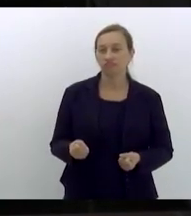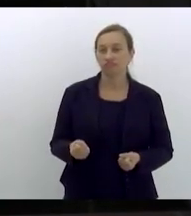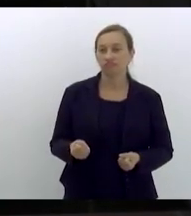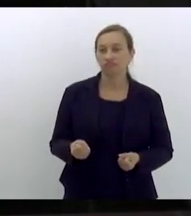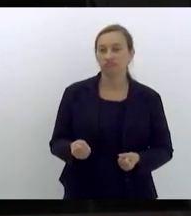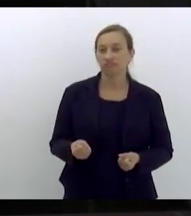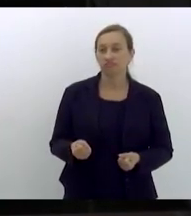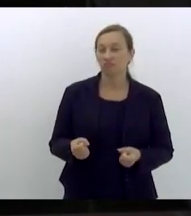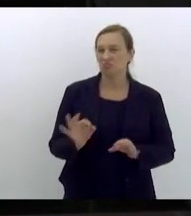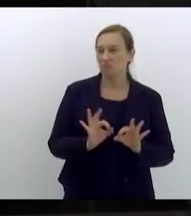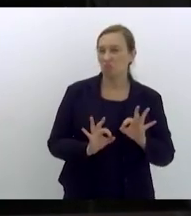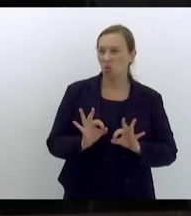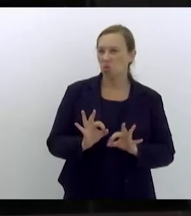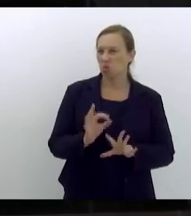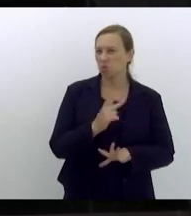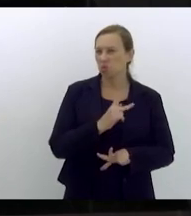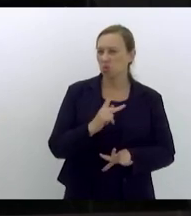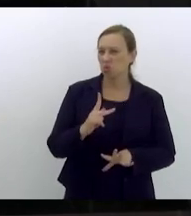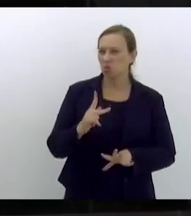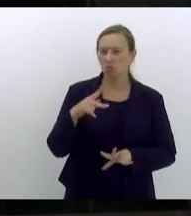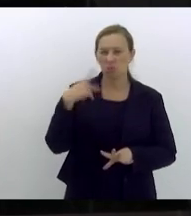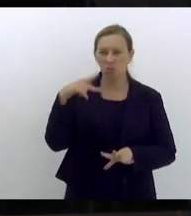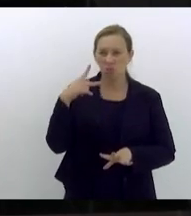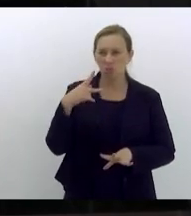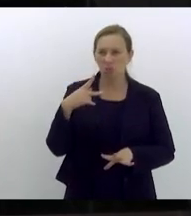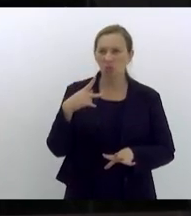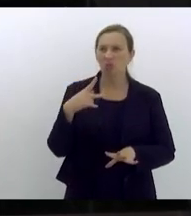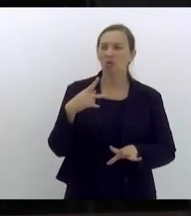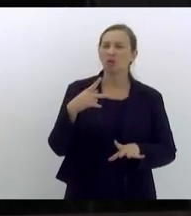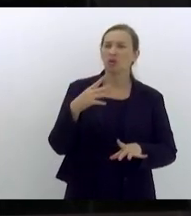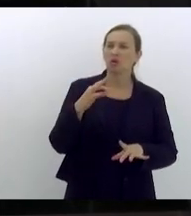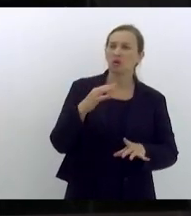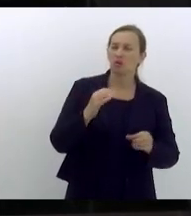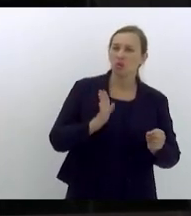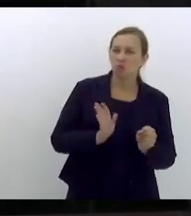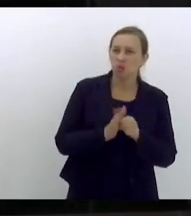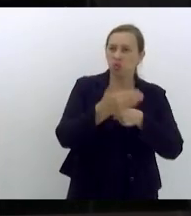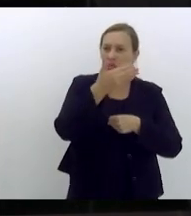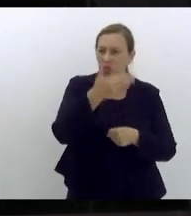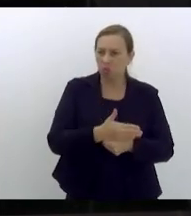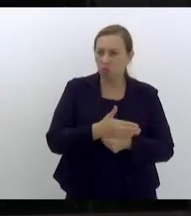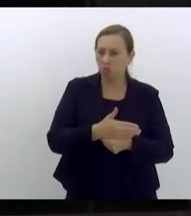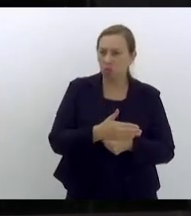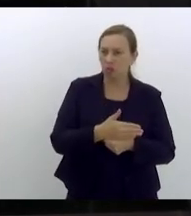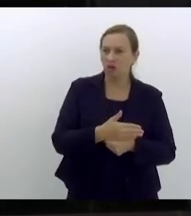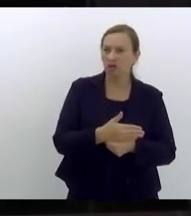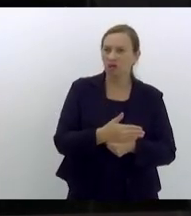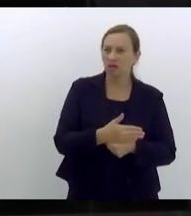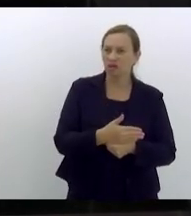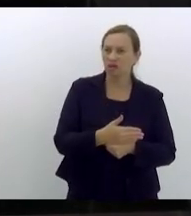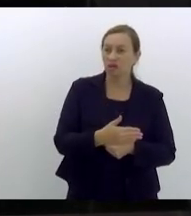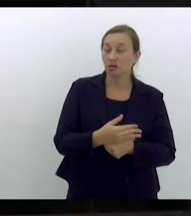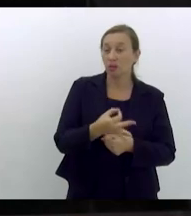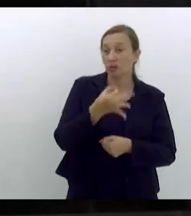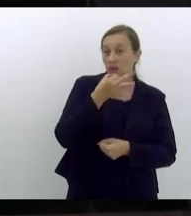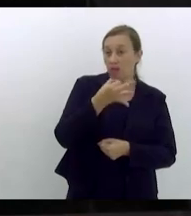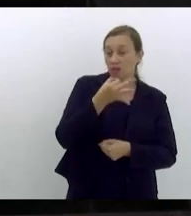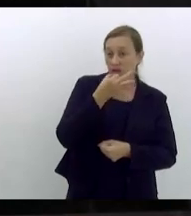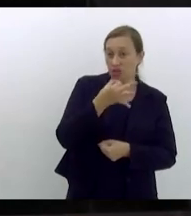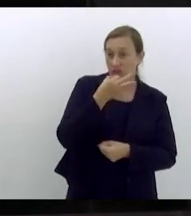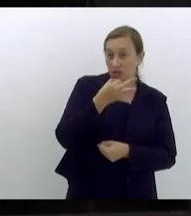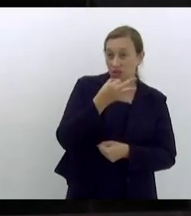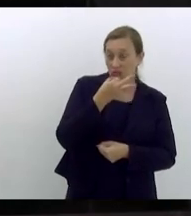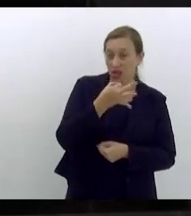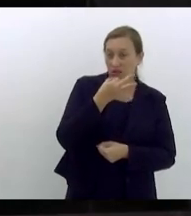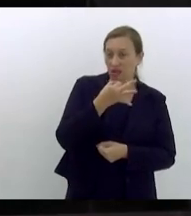um projeto político fascista no estado brasileiro que desmoronou o argumento de que bolsonaro